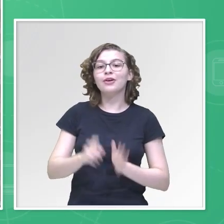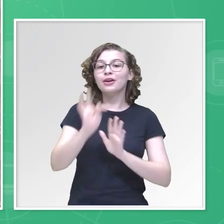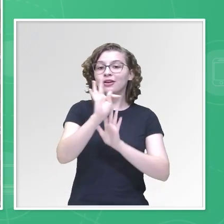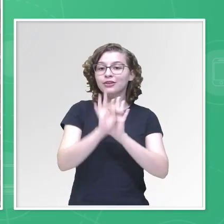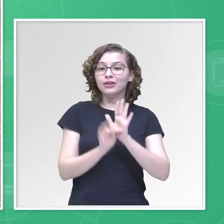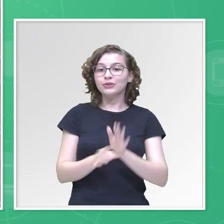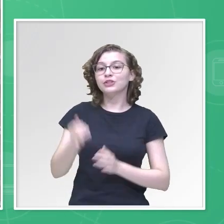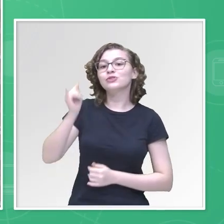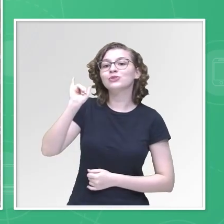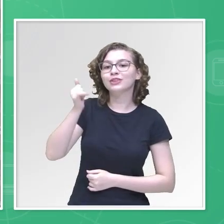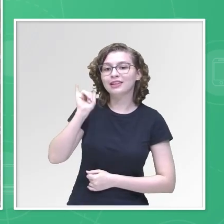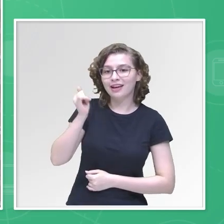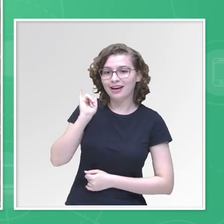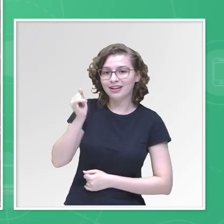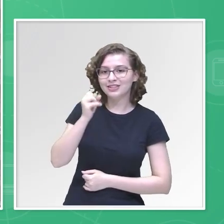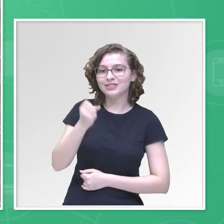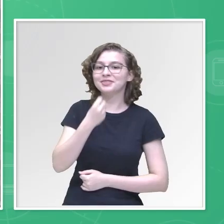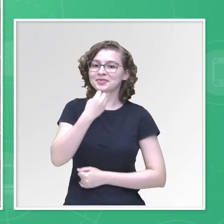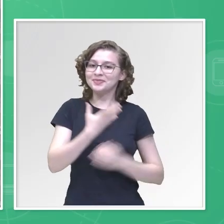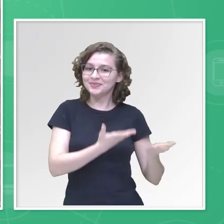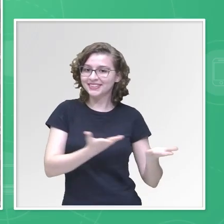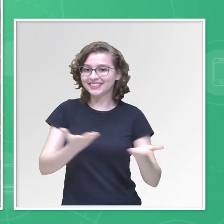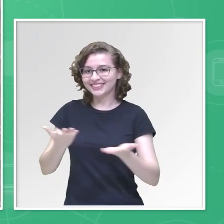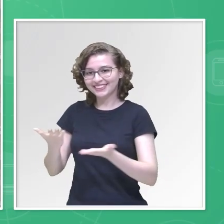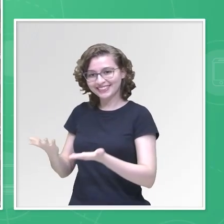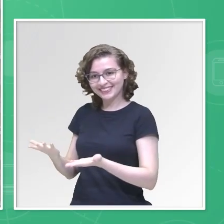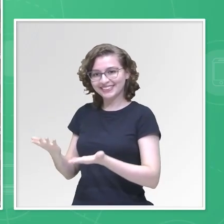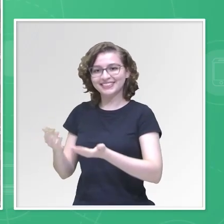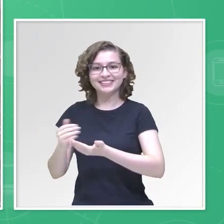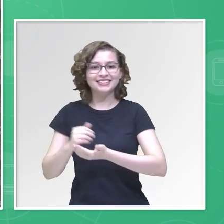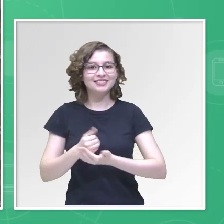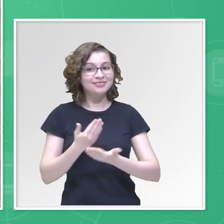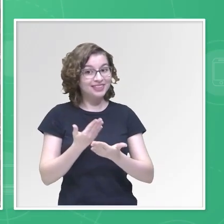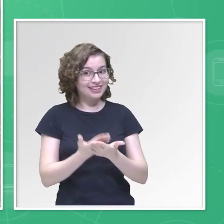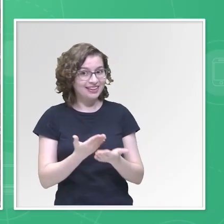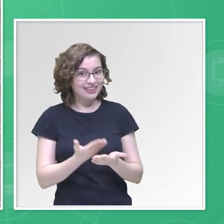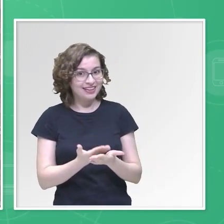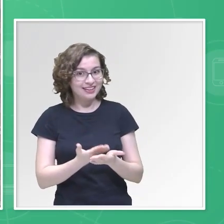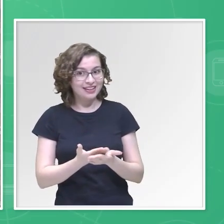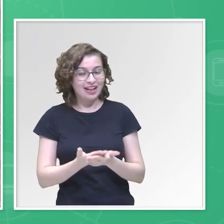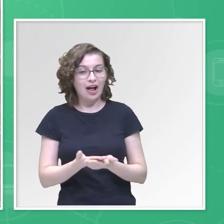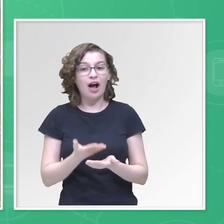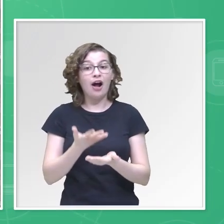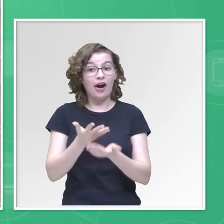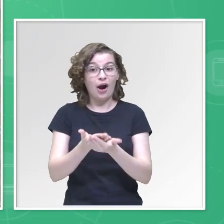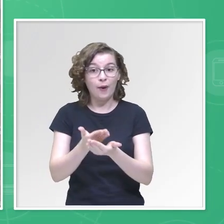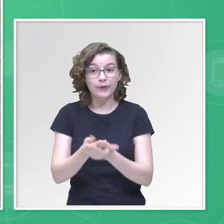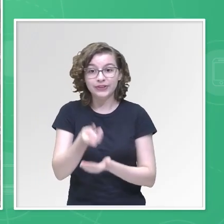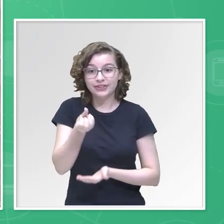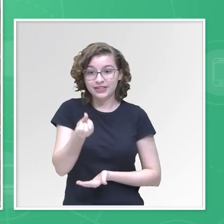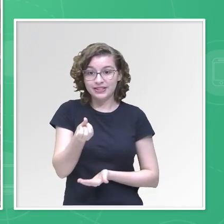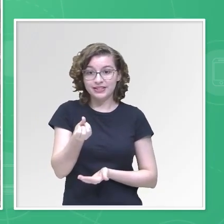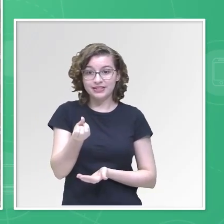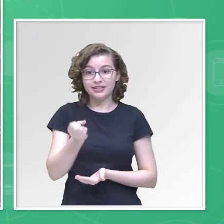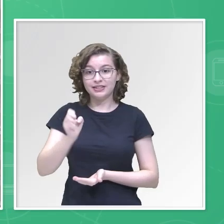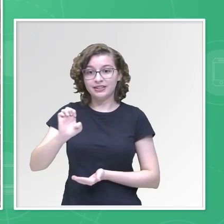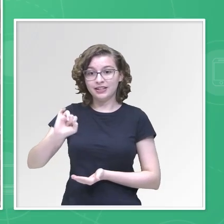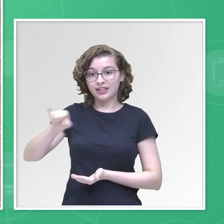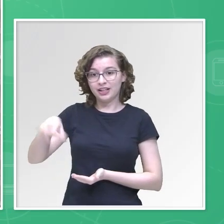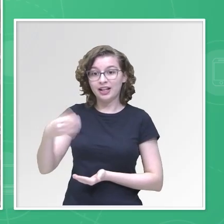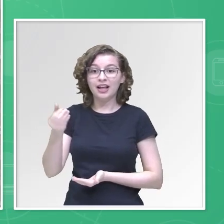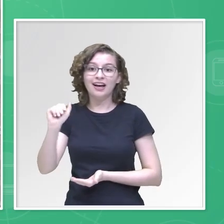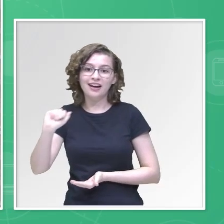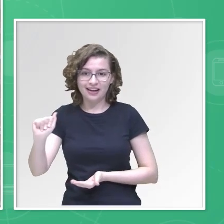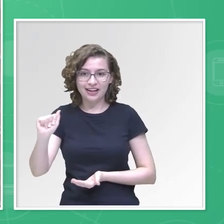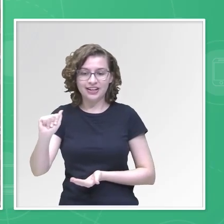então sejam bem-vindos a nossa aula né nossa aula da aula 6 da Eja no